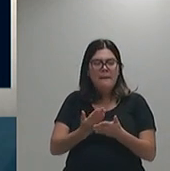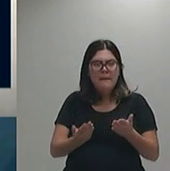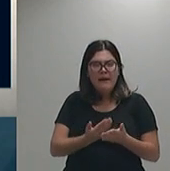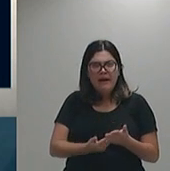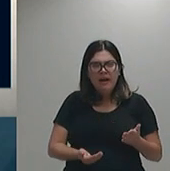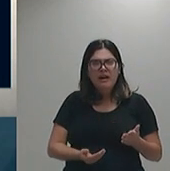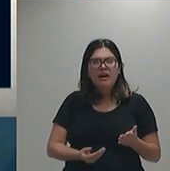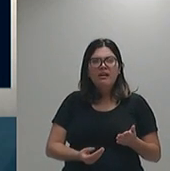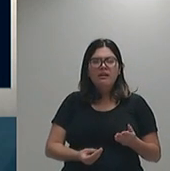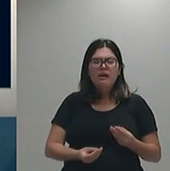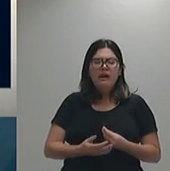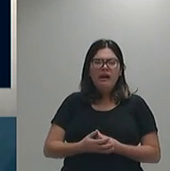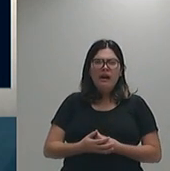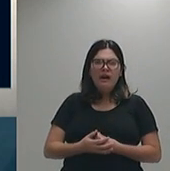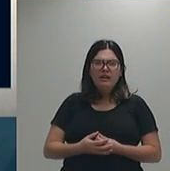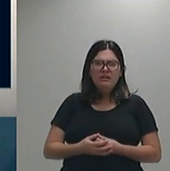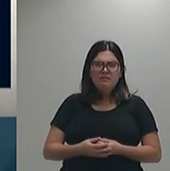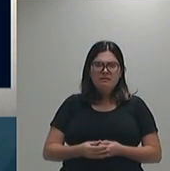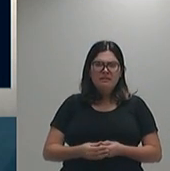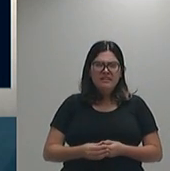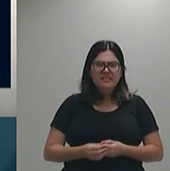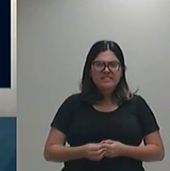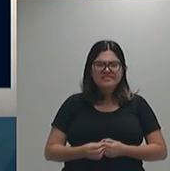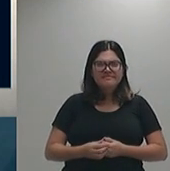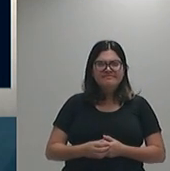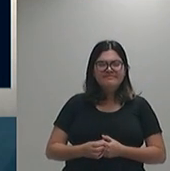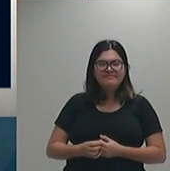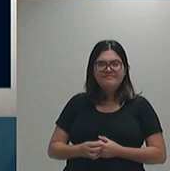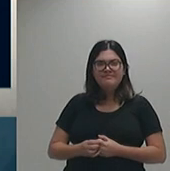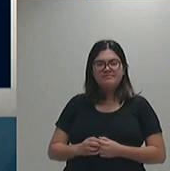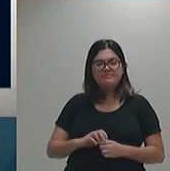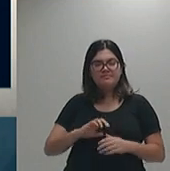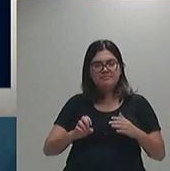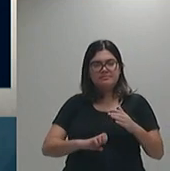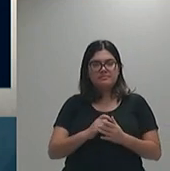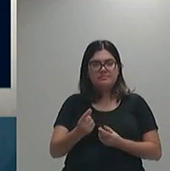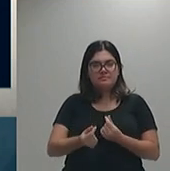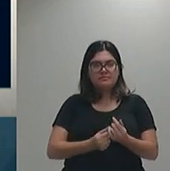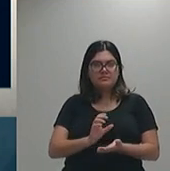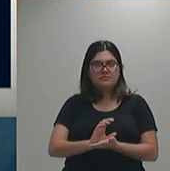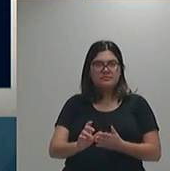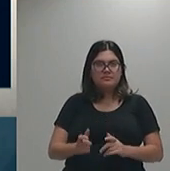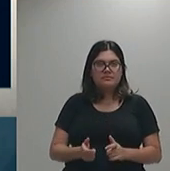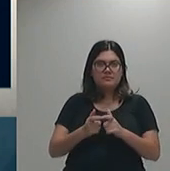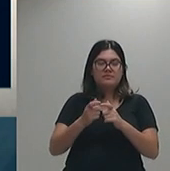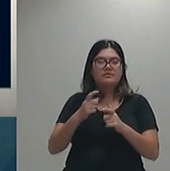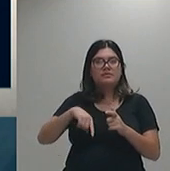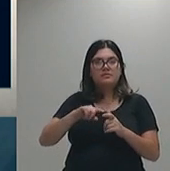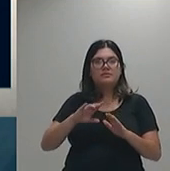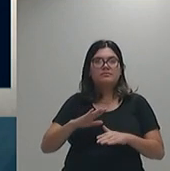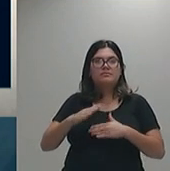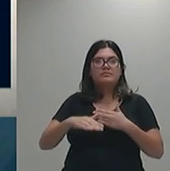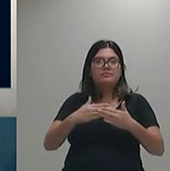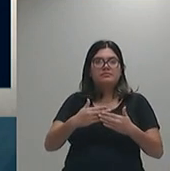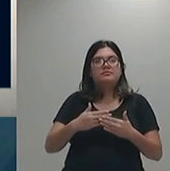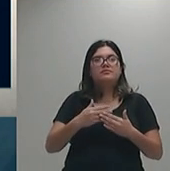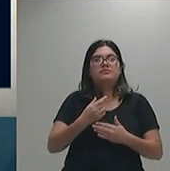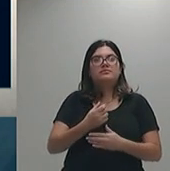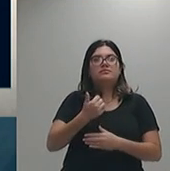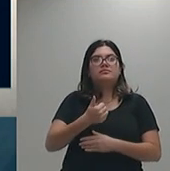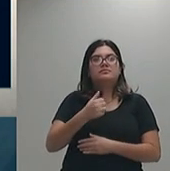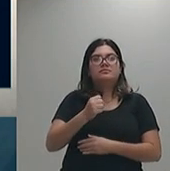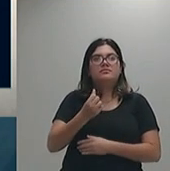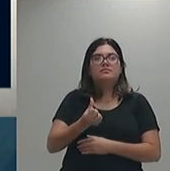ou de interesse de ajuda os acionistas minoritários em virtude da instauração daquele procedimento cam 186 21